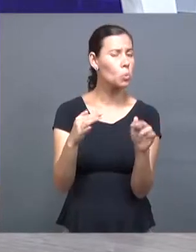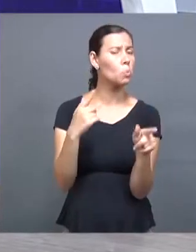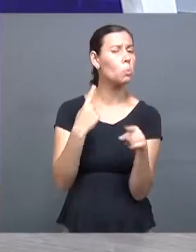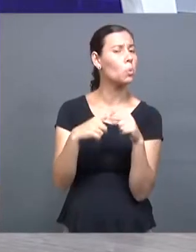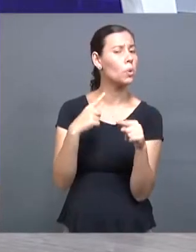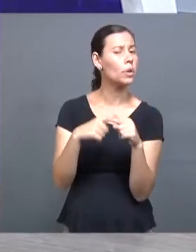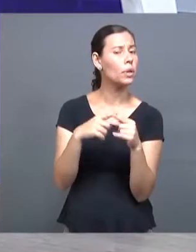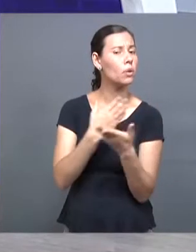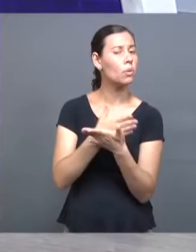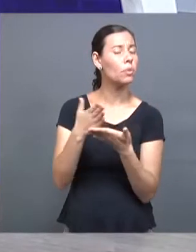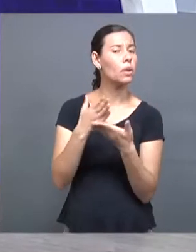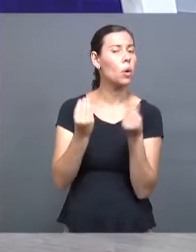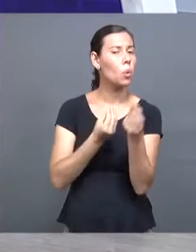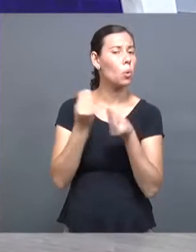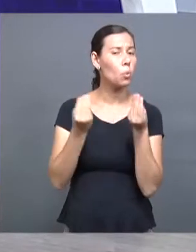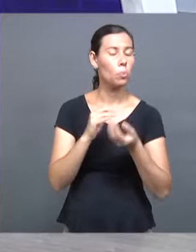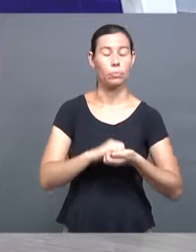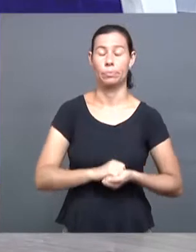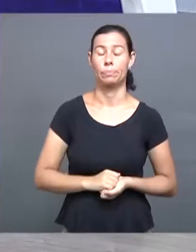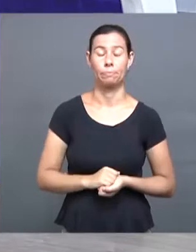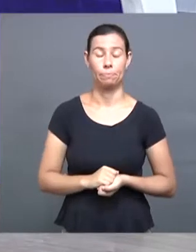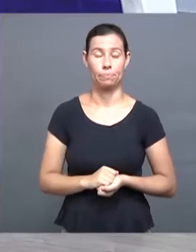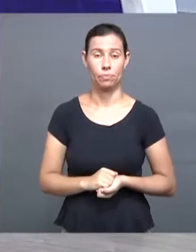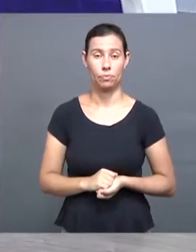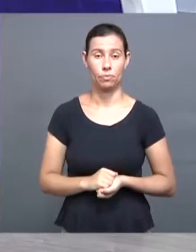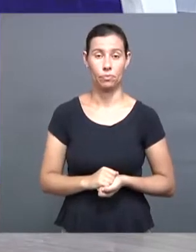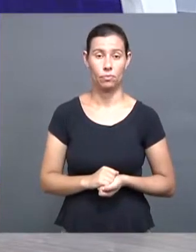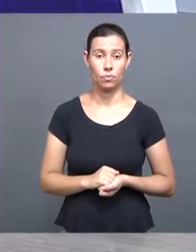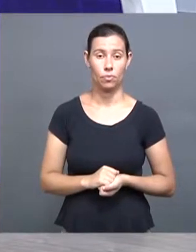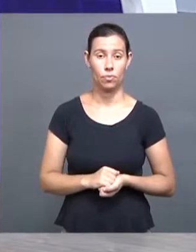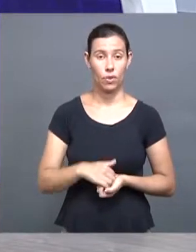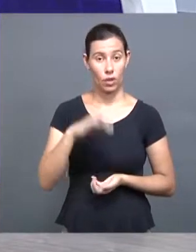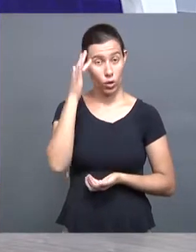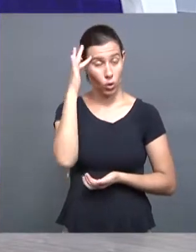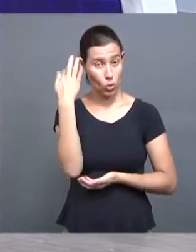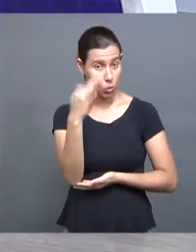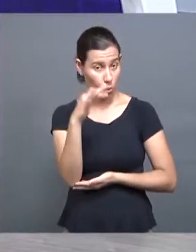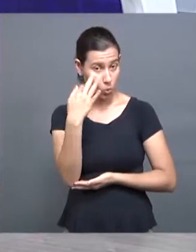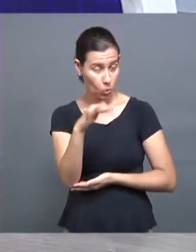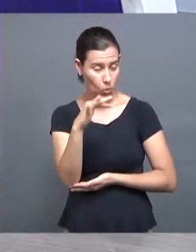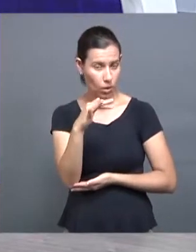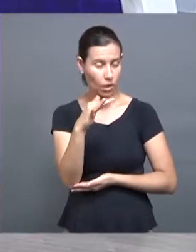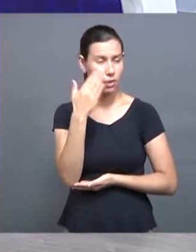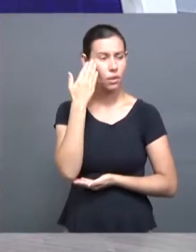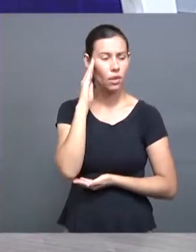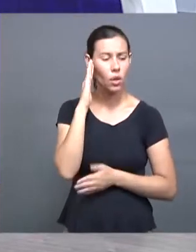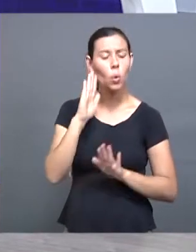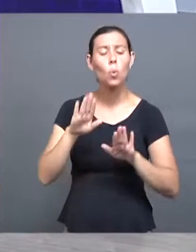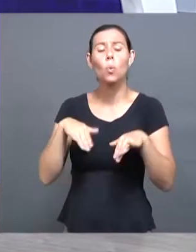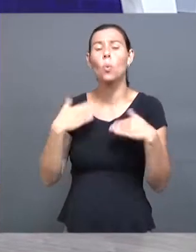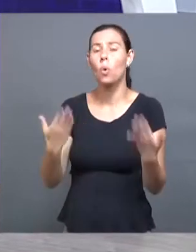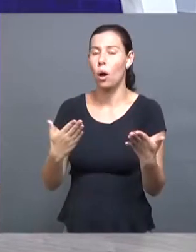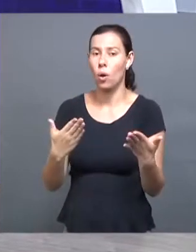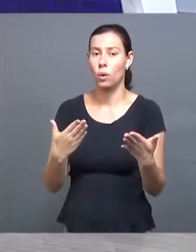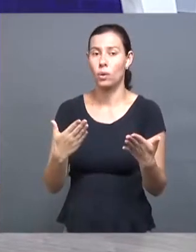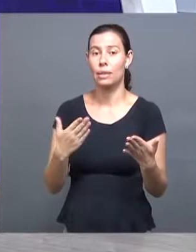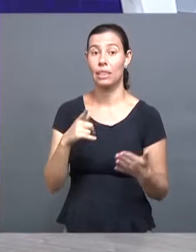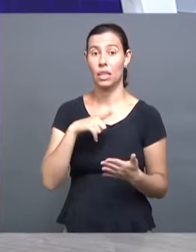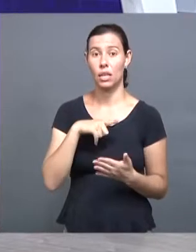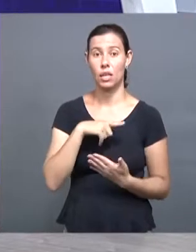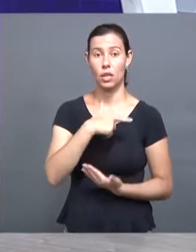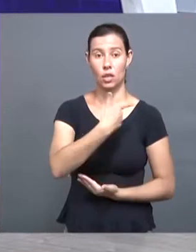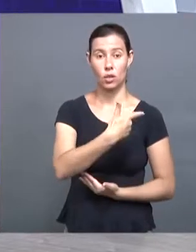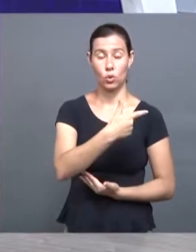geralmente é qual? Sim, aí temos que tentar entender que dor de cabeça que ela tem, né? São mais de 200